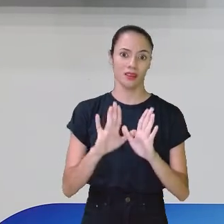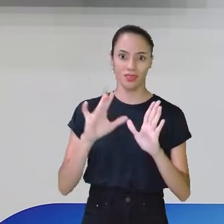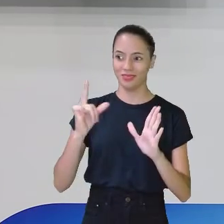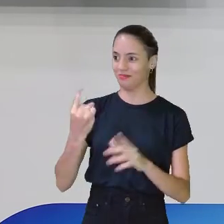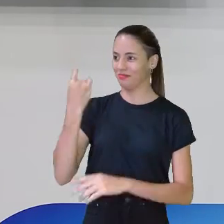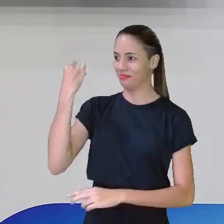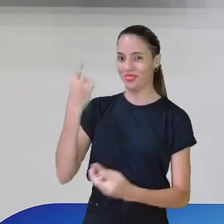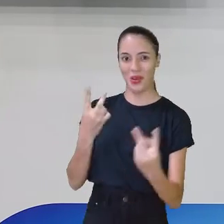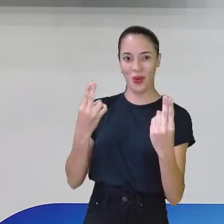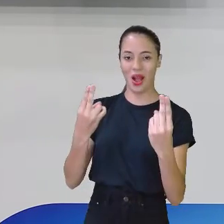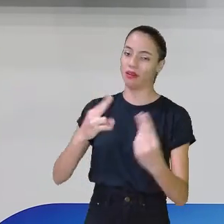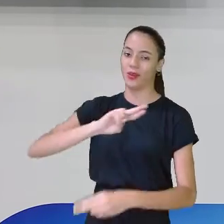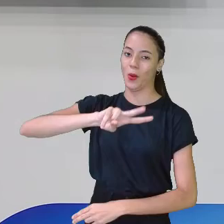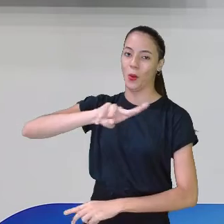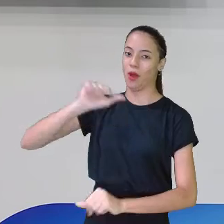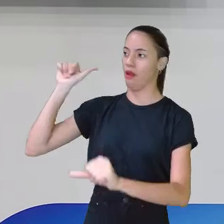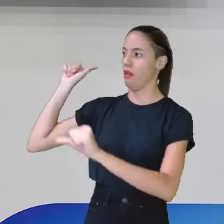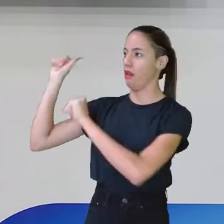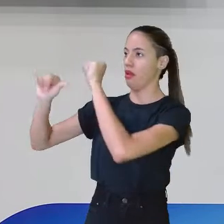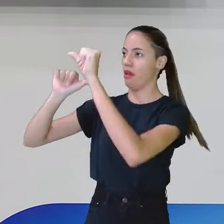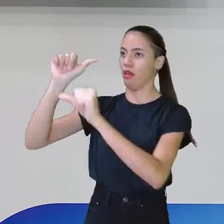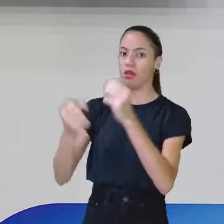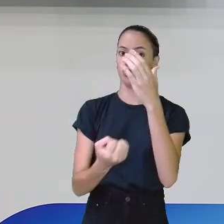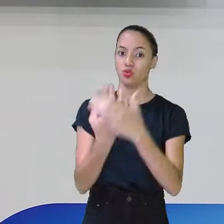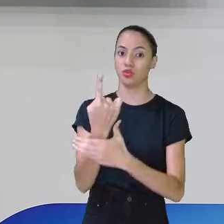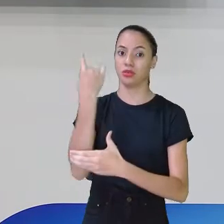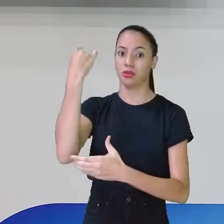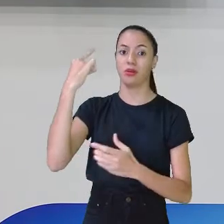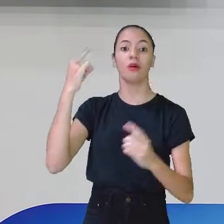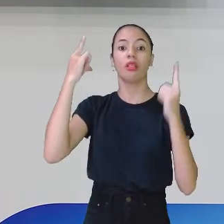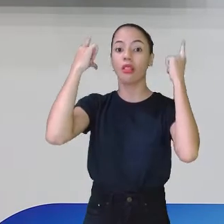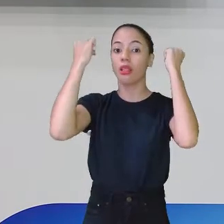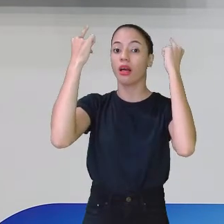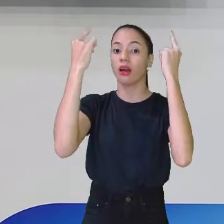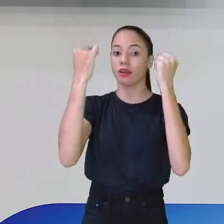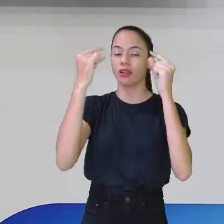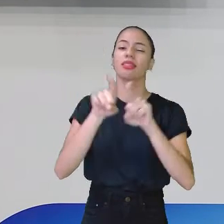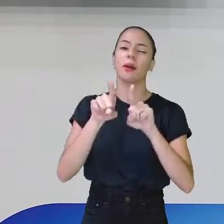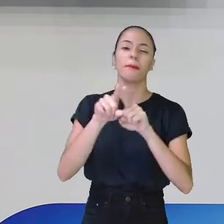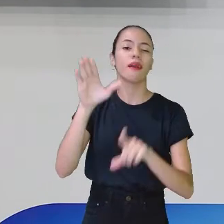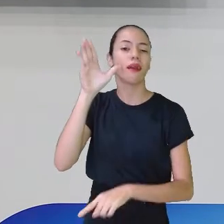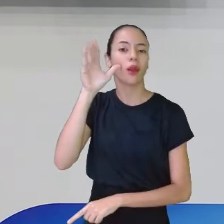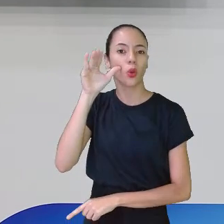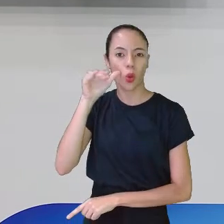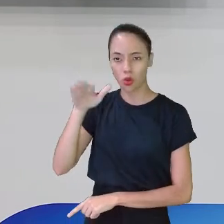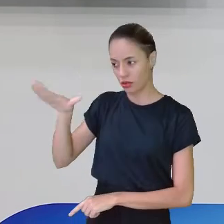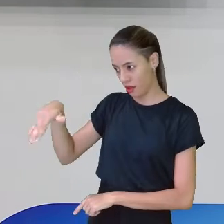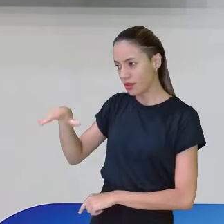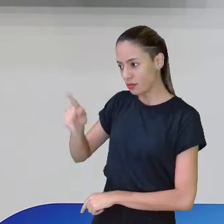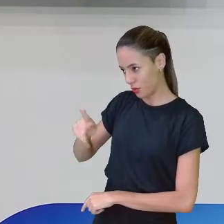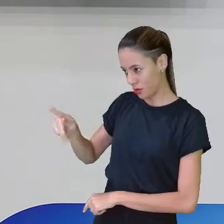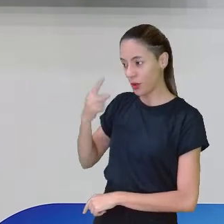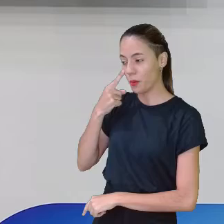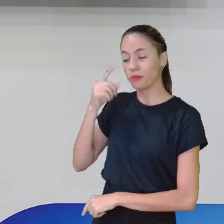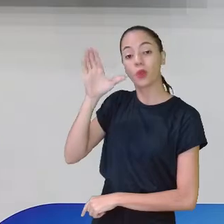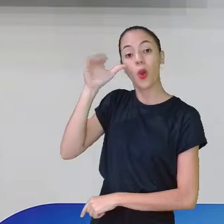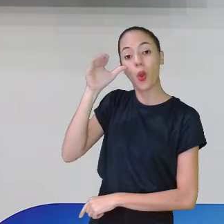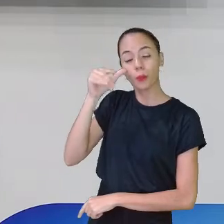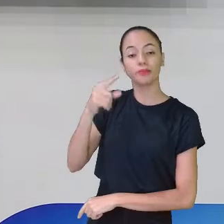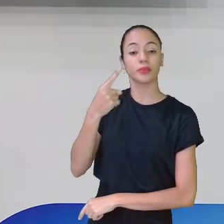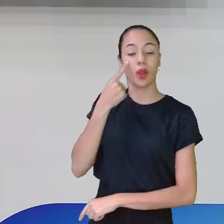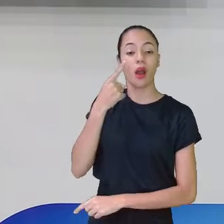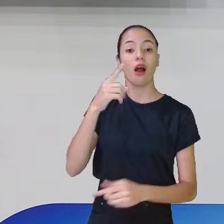né? Desde o surgimento lá na Grécia, que até uma curiosidade aqui, professor Gilson, que eu quero trazer. Quando